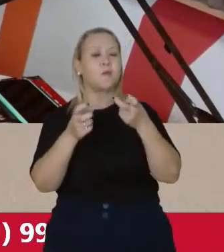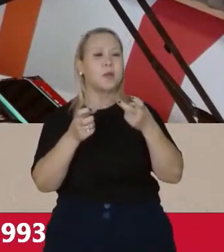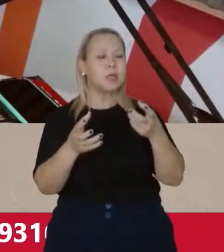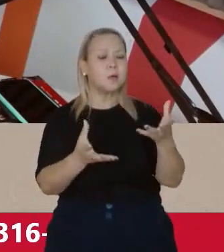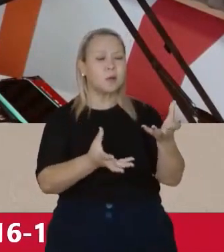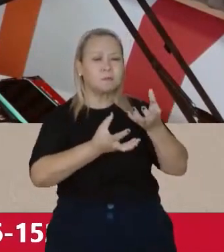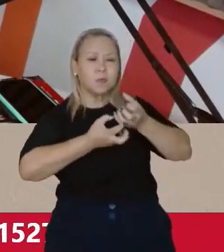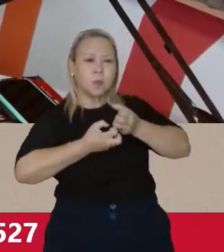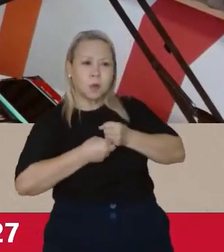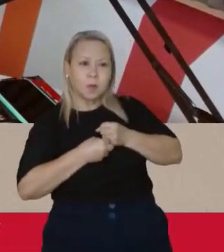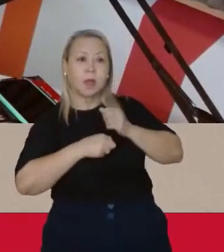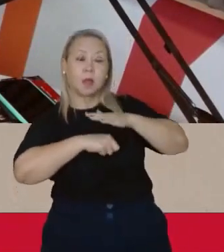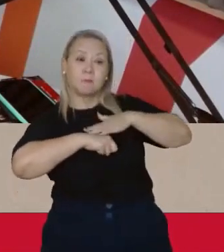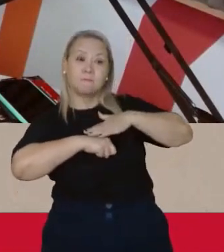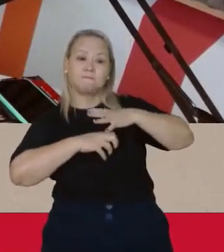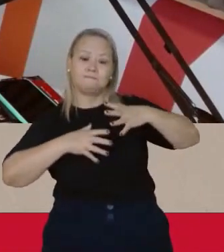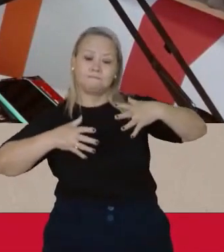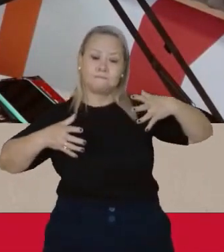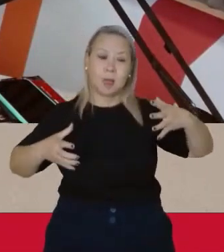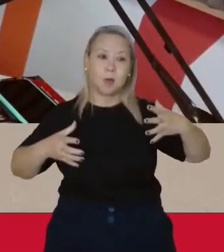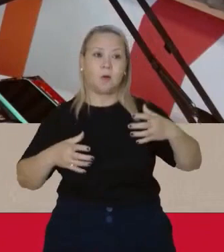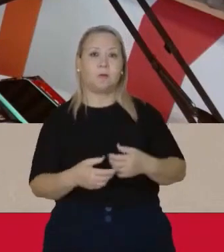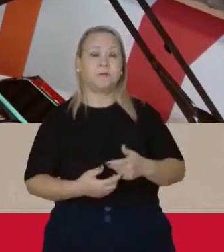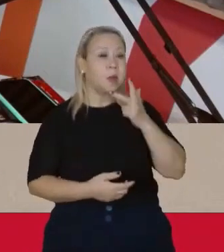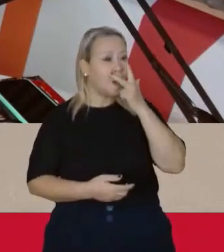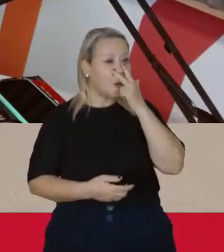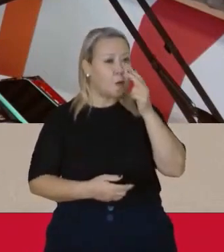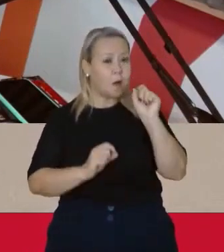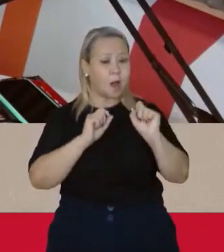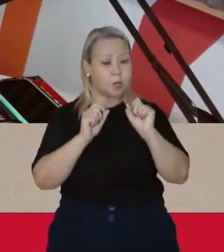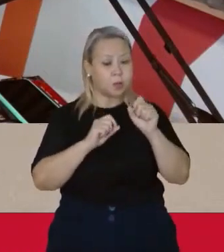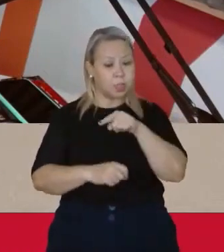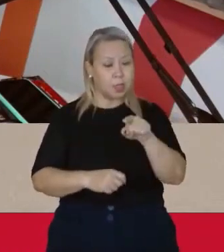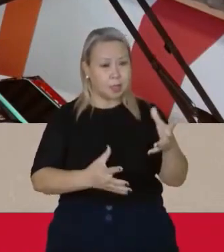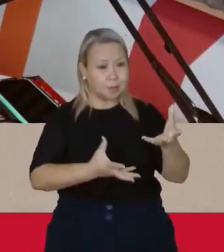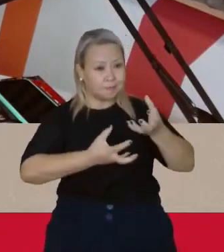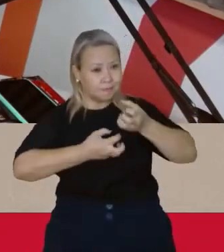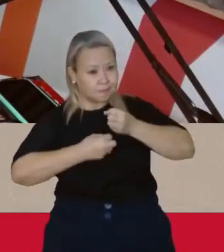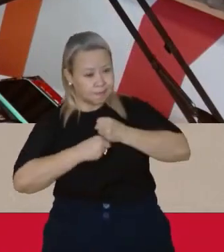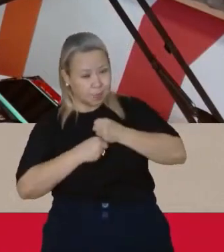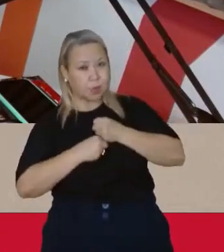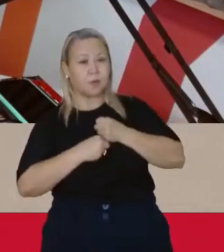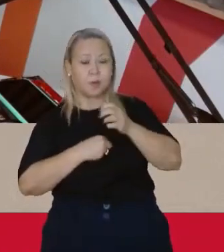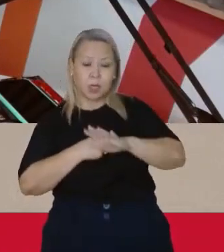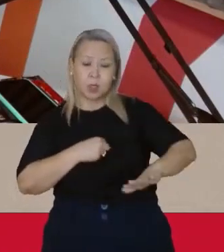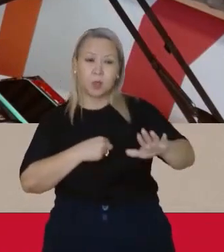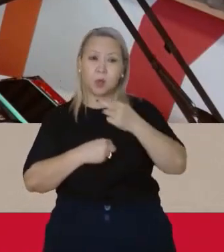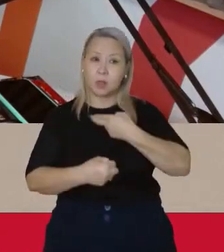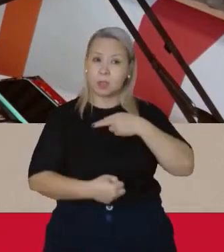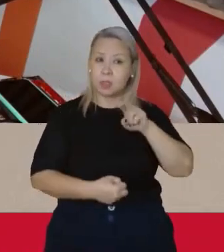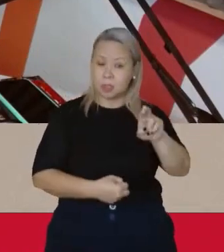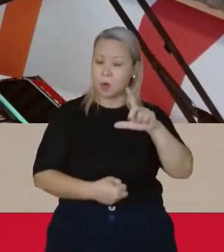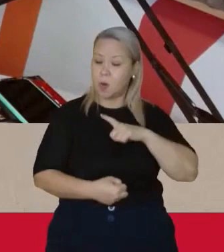acolhimento maior. Eu acho que é esse acolhimento que todas as religiões